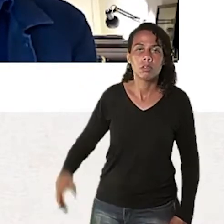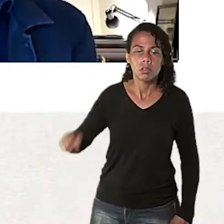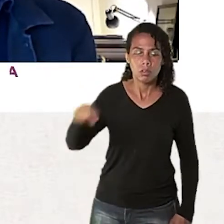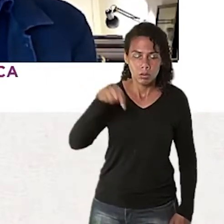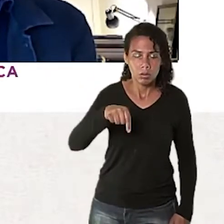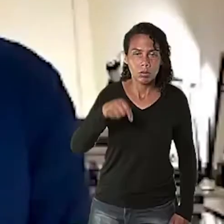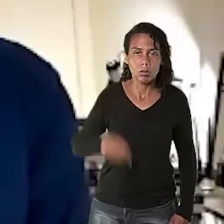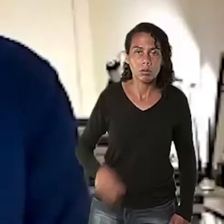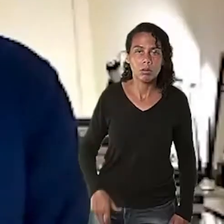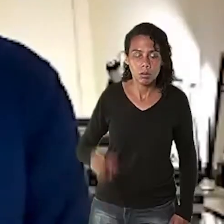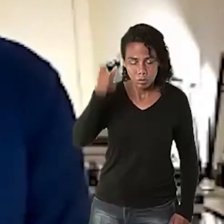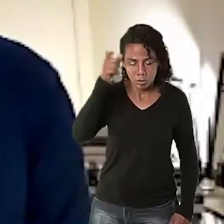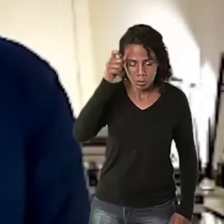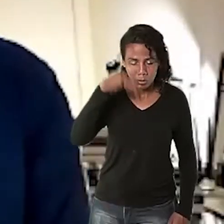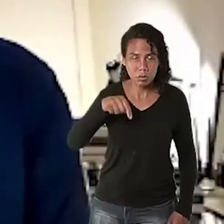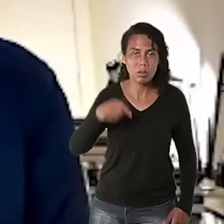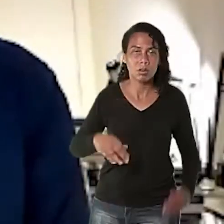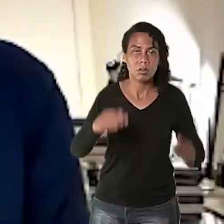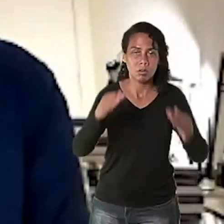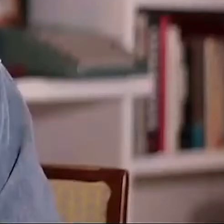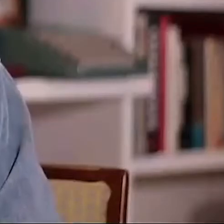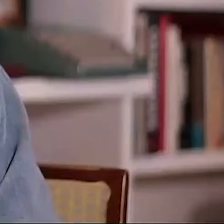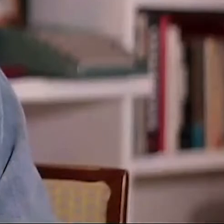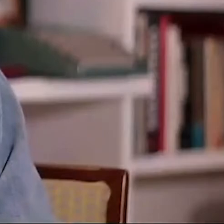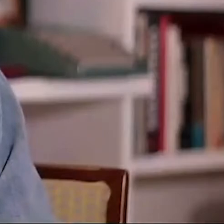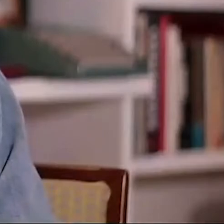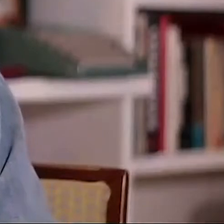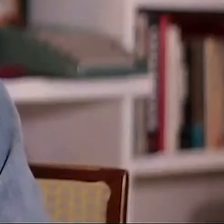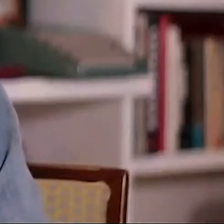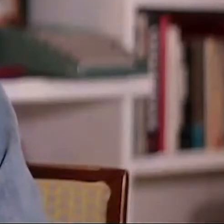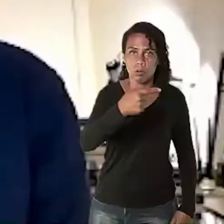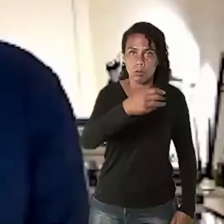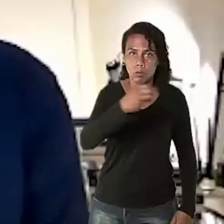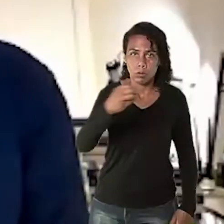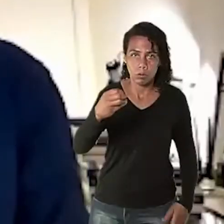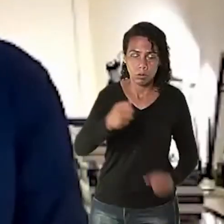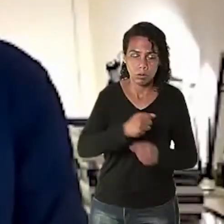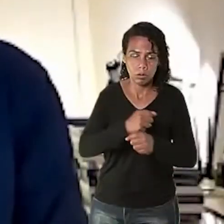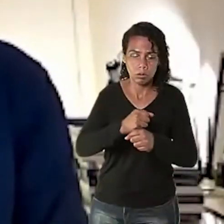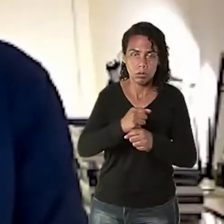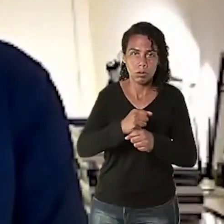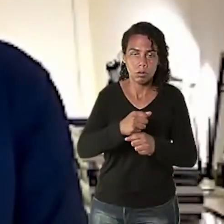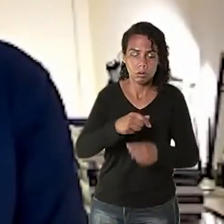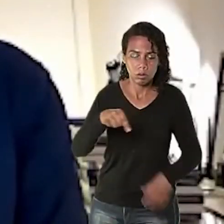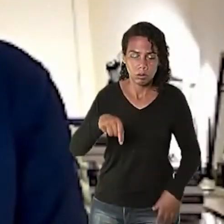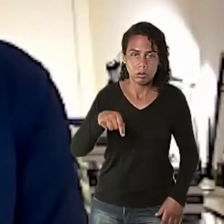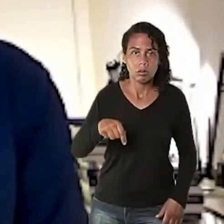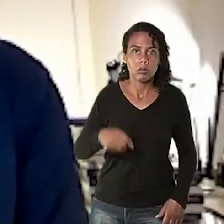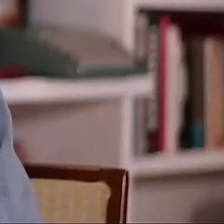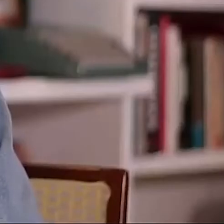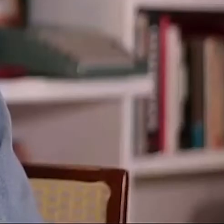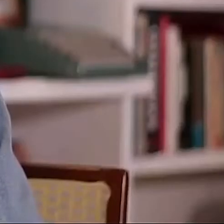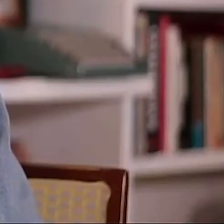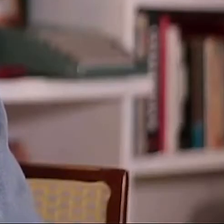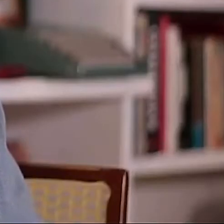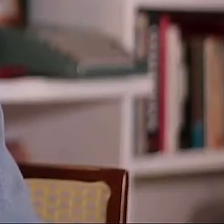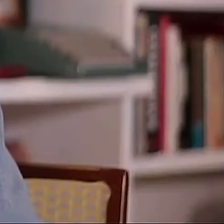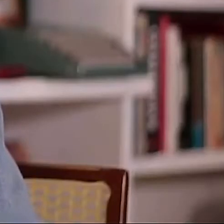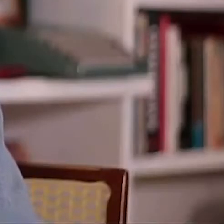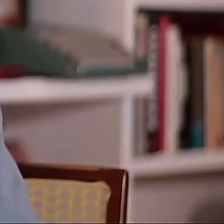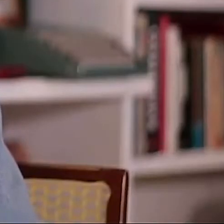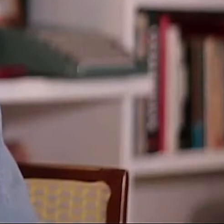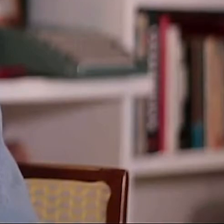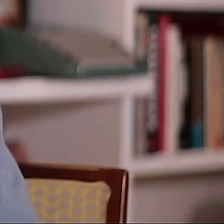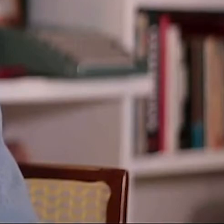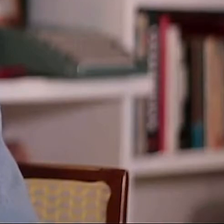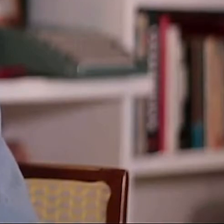ter uns 200 anos, a casa reformada. Mas e a casa que você ficou lá, ué? Você foi nessa casa? Foi. E o medo? Então, é uma